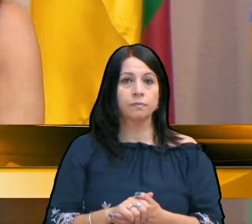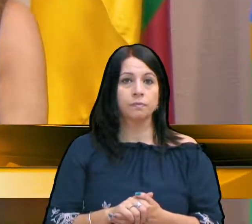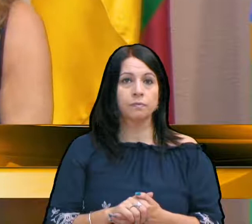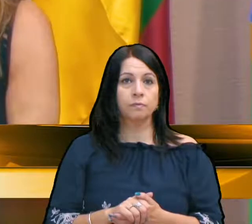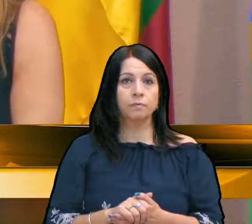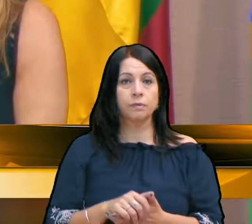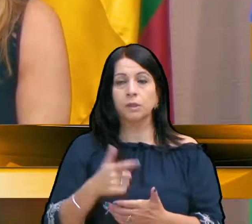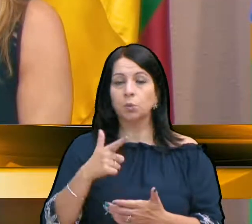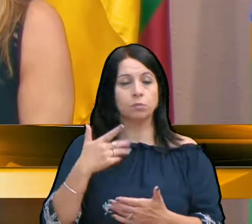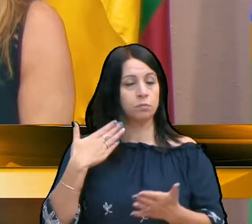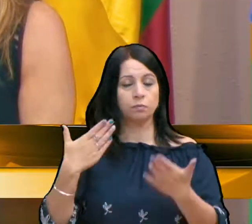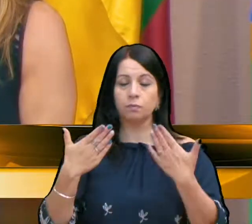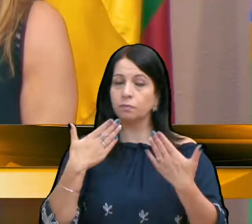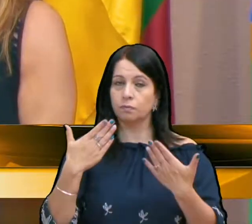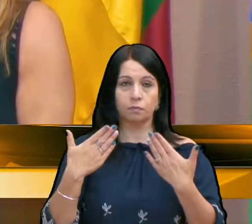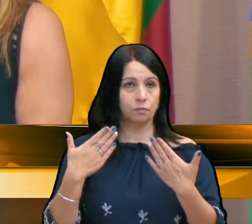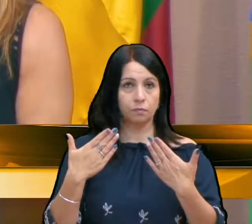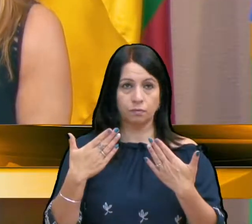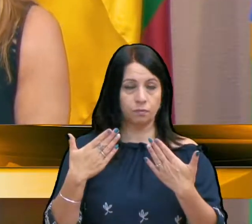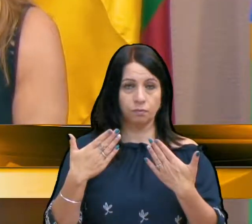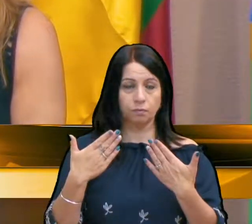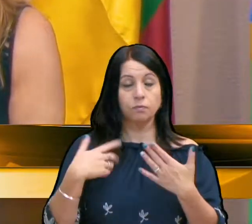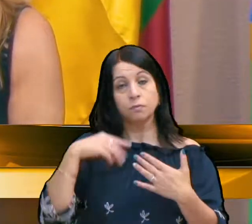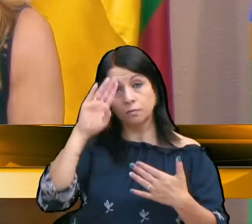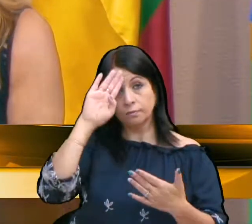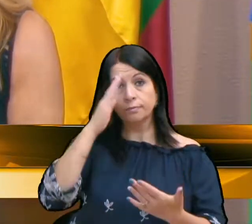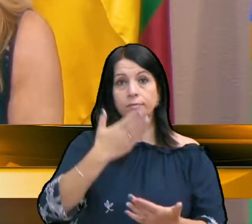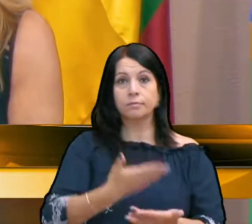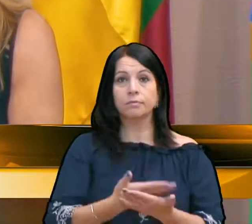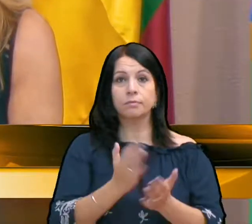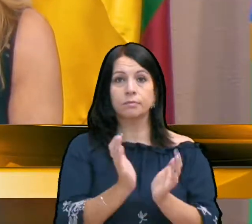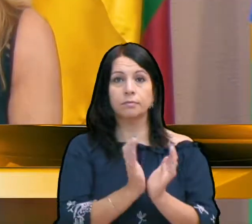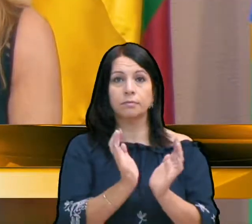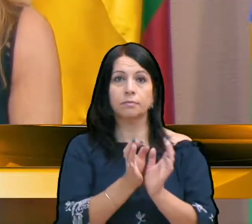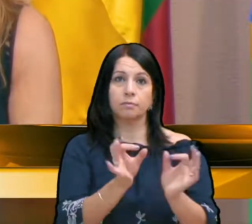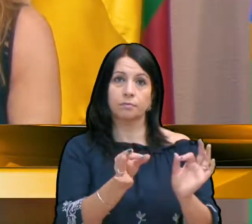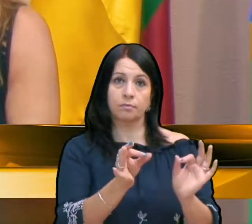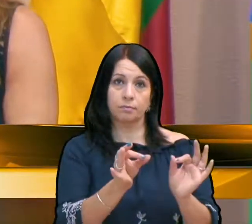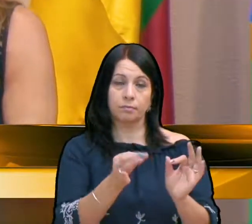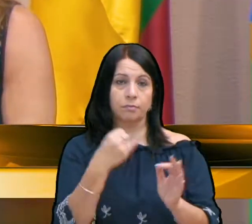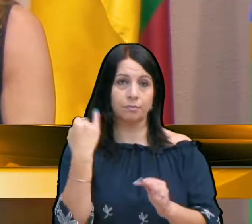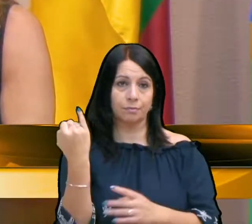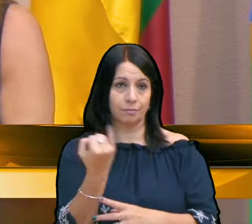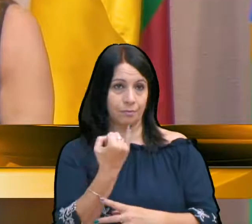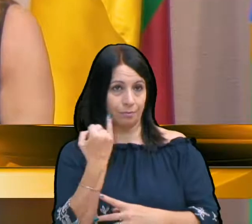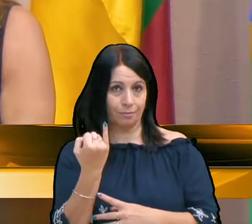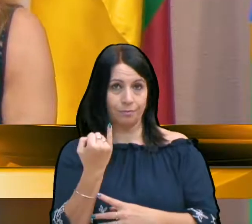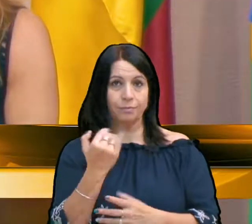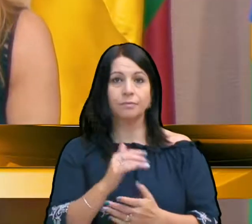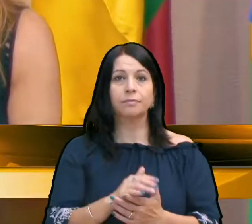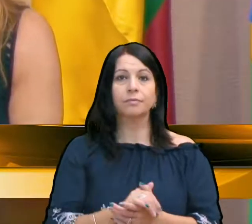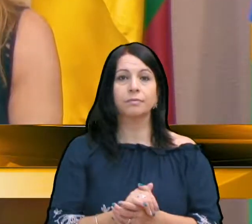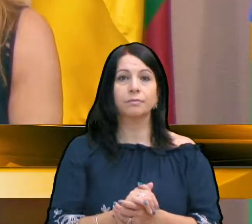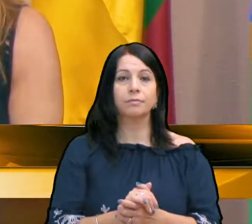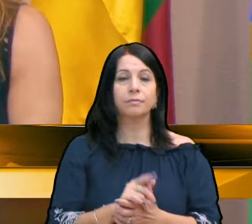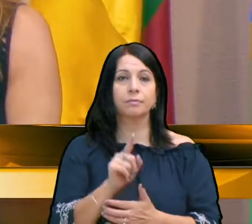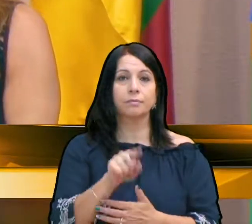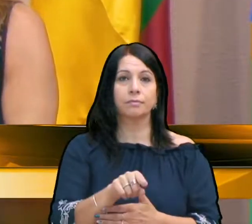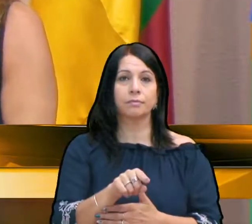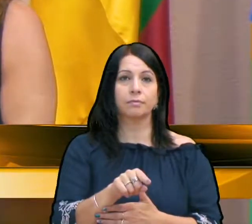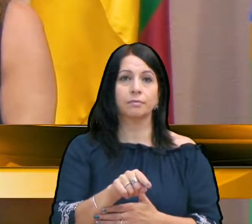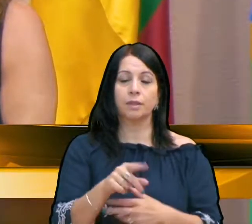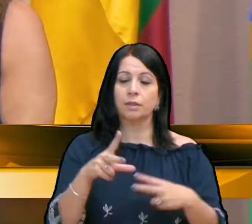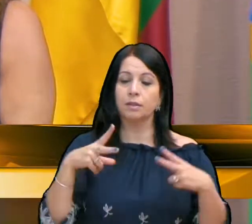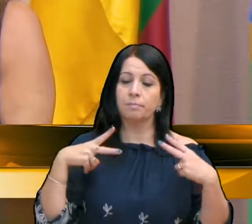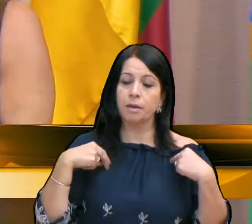Eu não tenho dúvida, né, e acredito que os colegas concordam, da importância deste e do